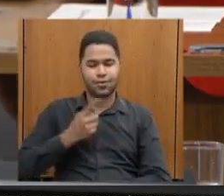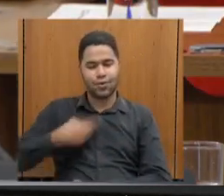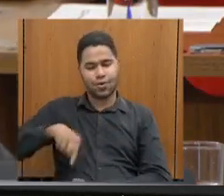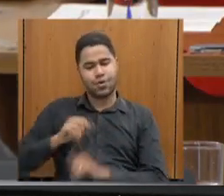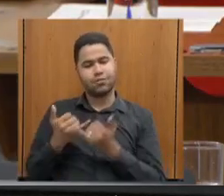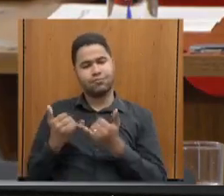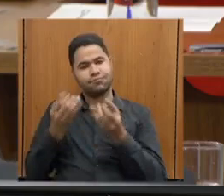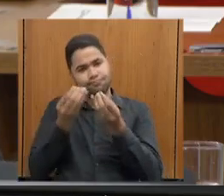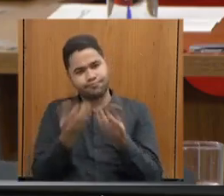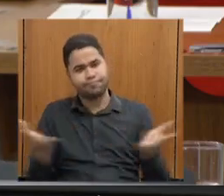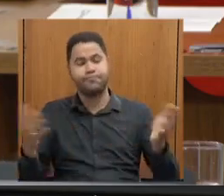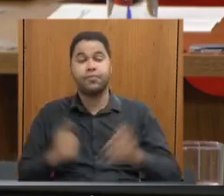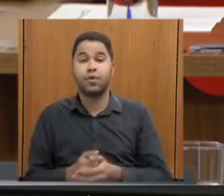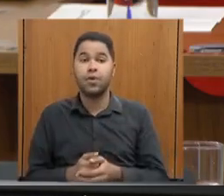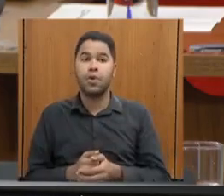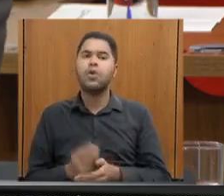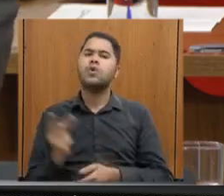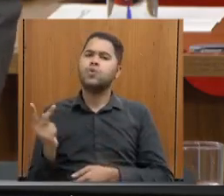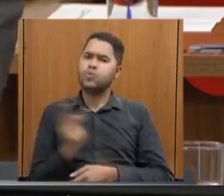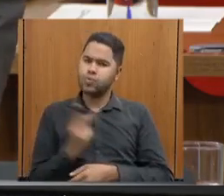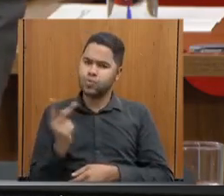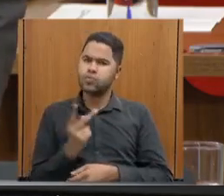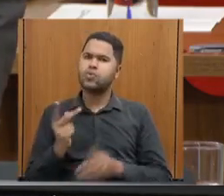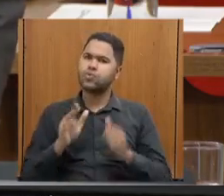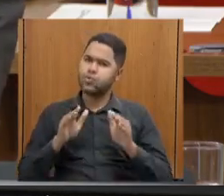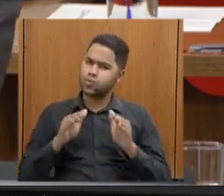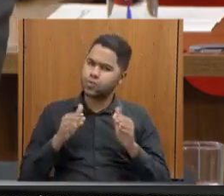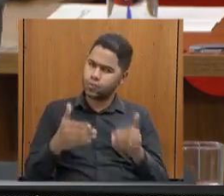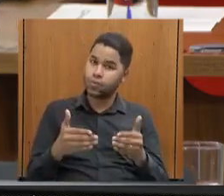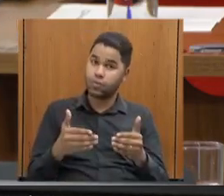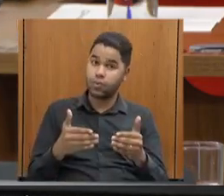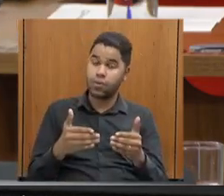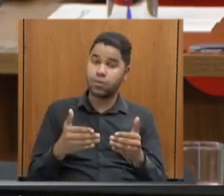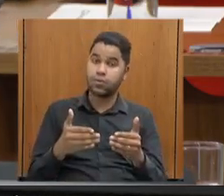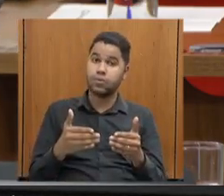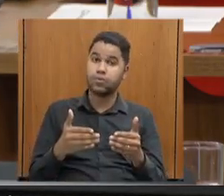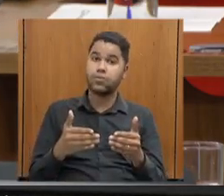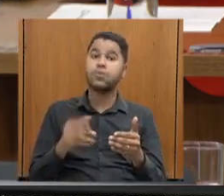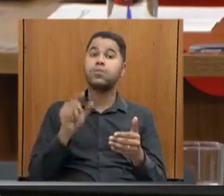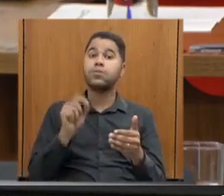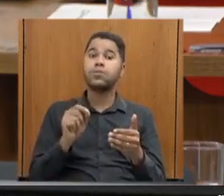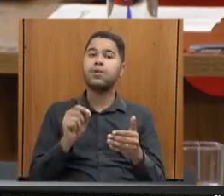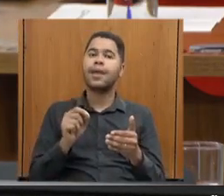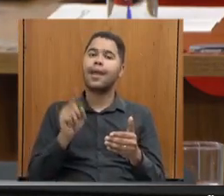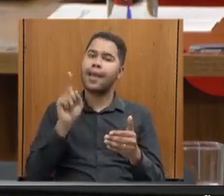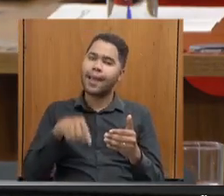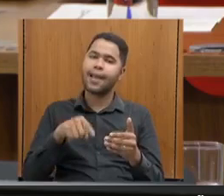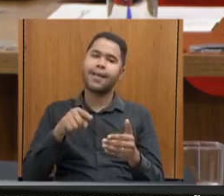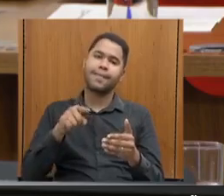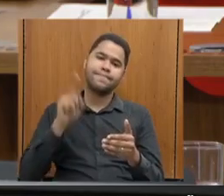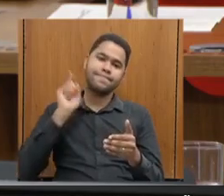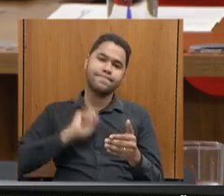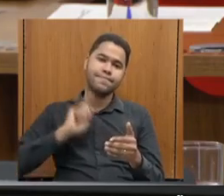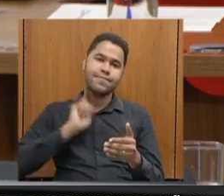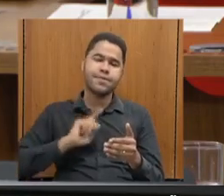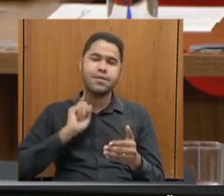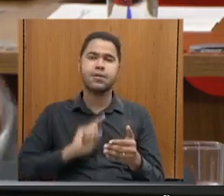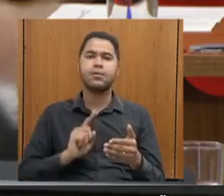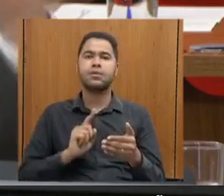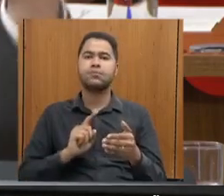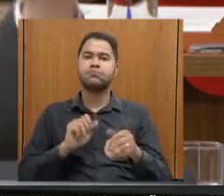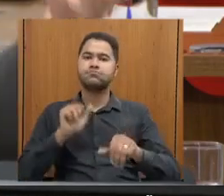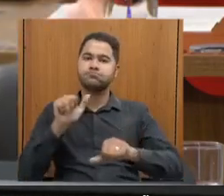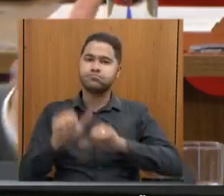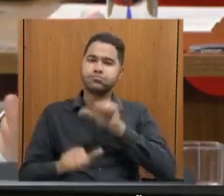Em ambos os casos no todo o foco do nosso investimento é Minas é uma reorientação